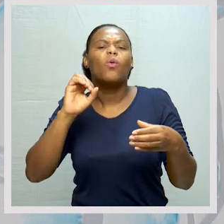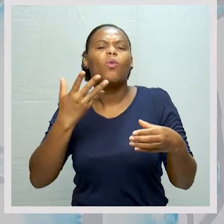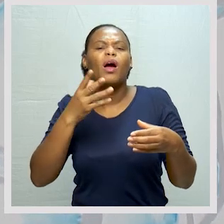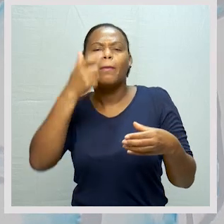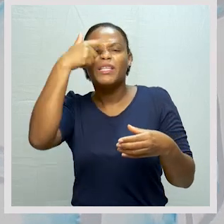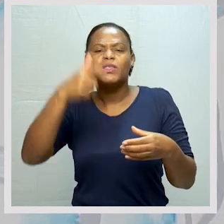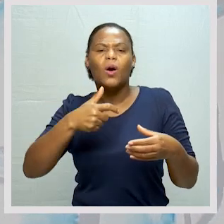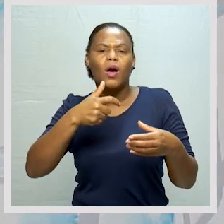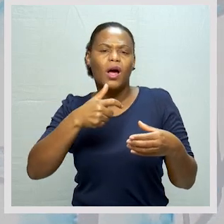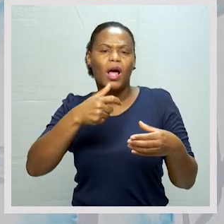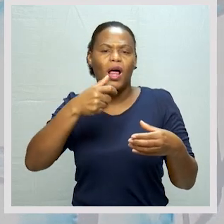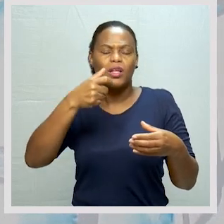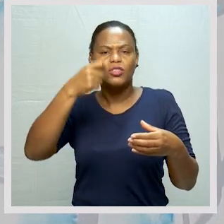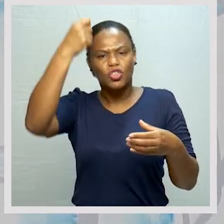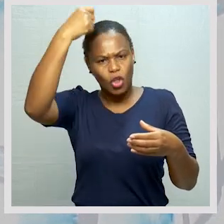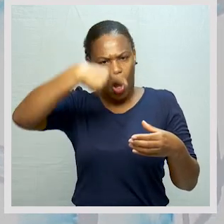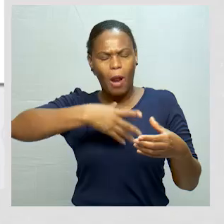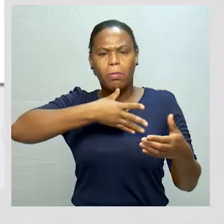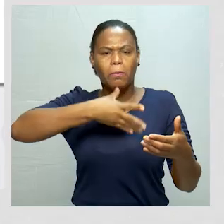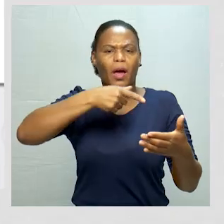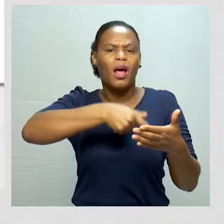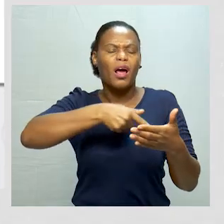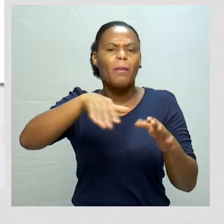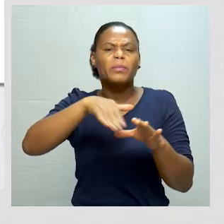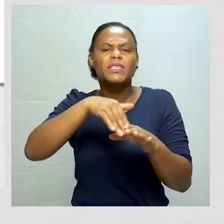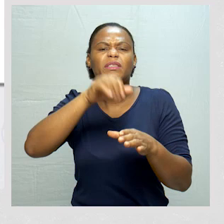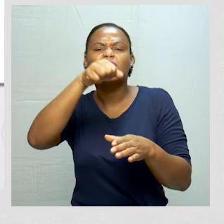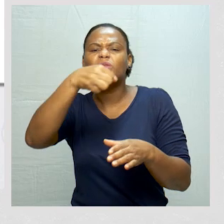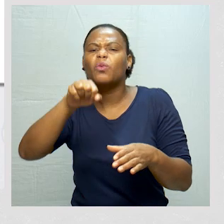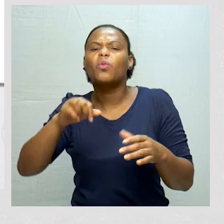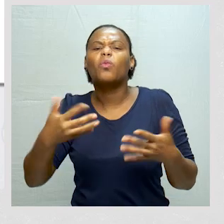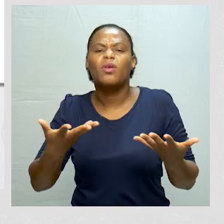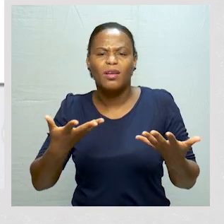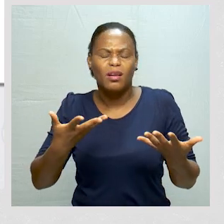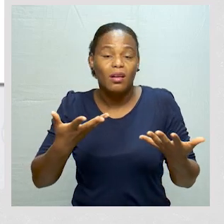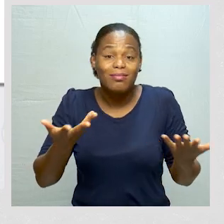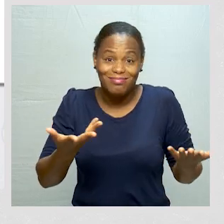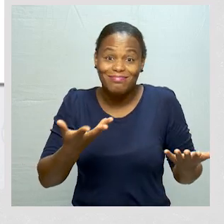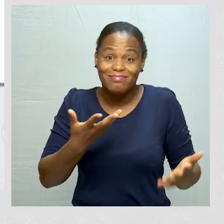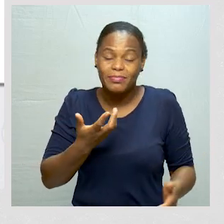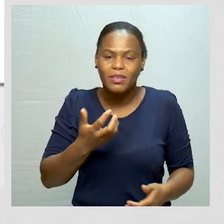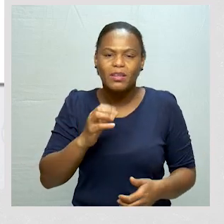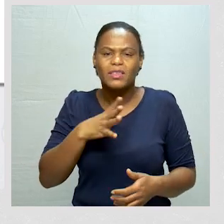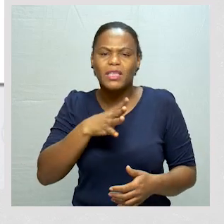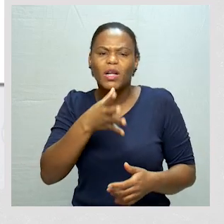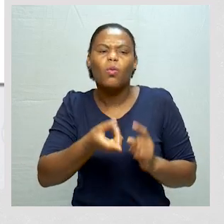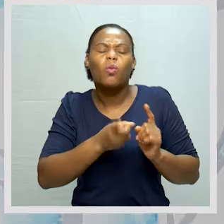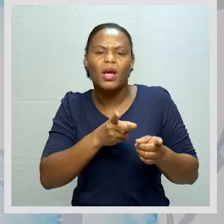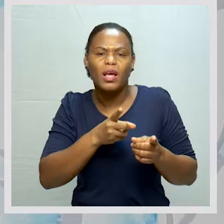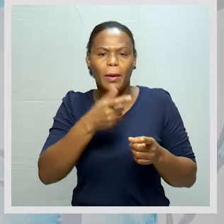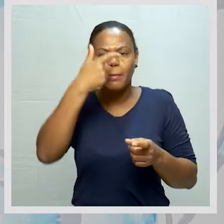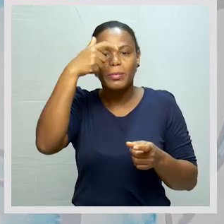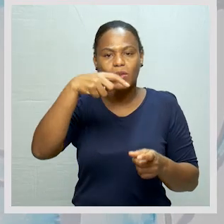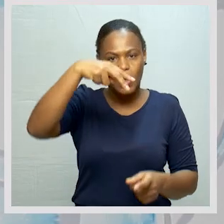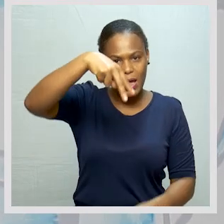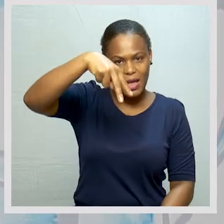texto quanto à presença. O que significa classificar o narrador do texto quanto à presença? É o